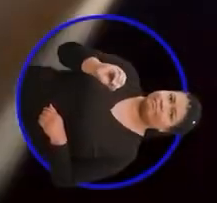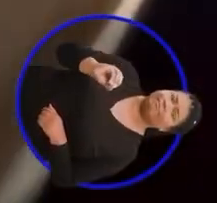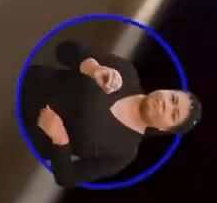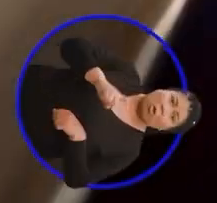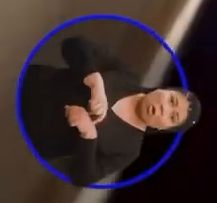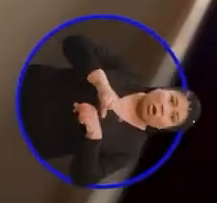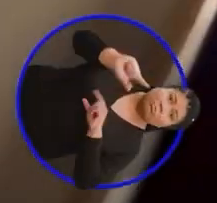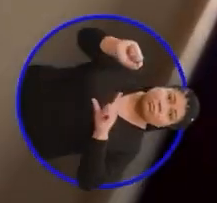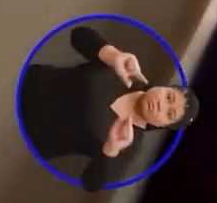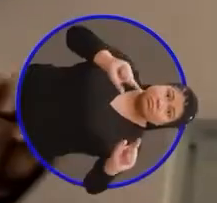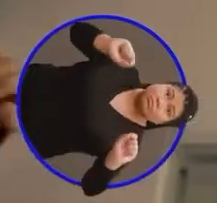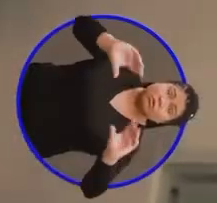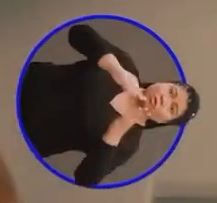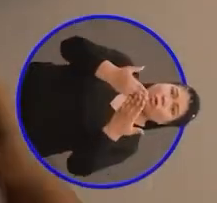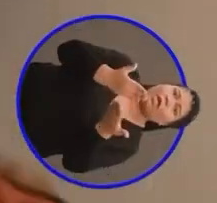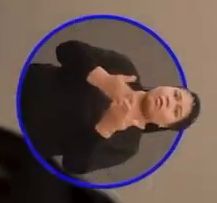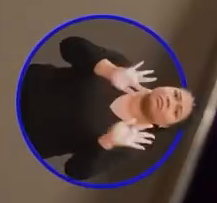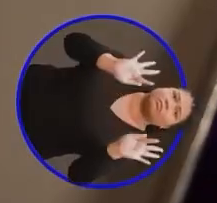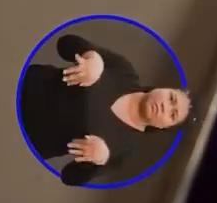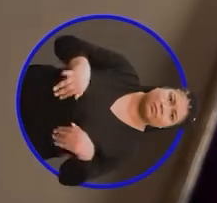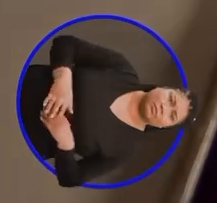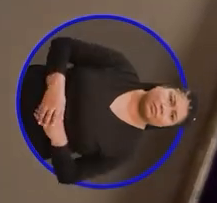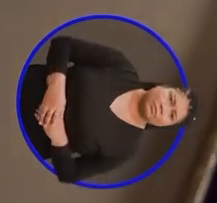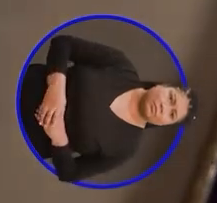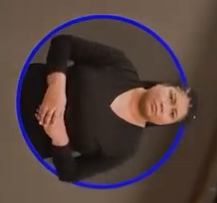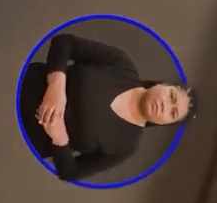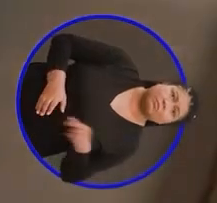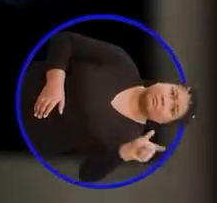11h30, hora da saída das escolas.